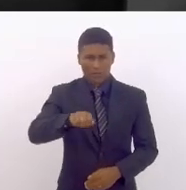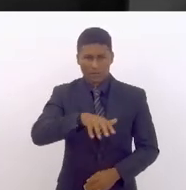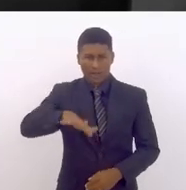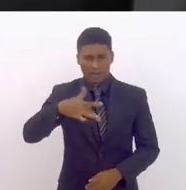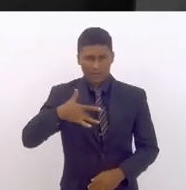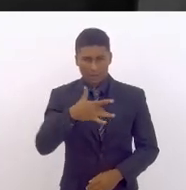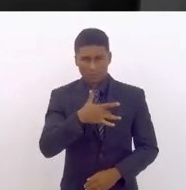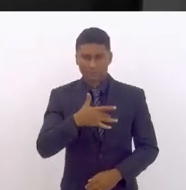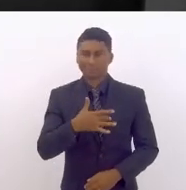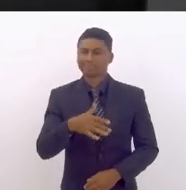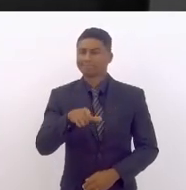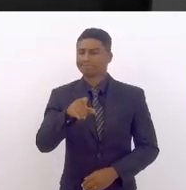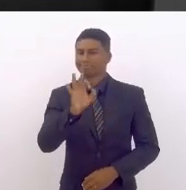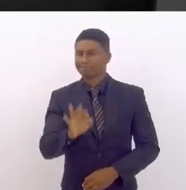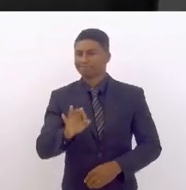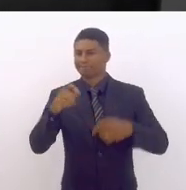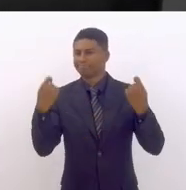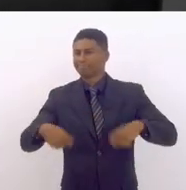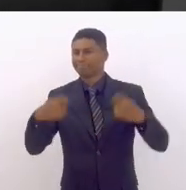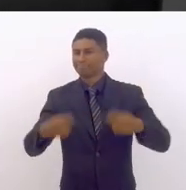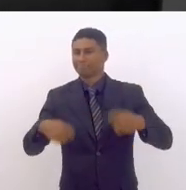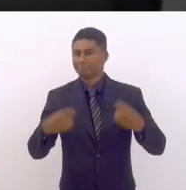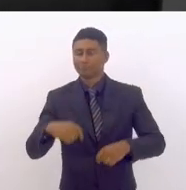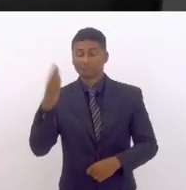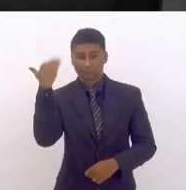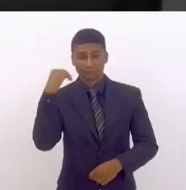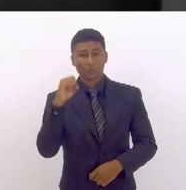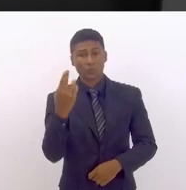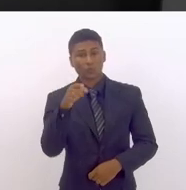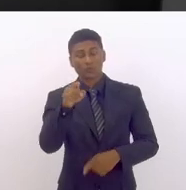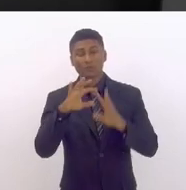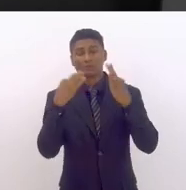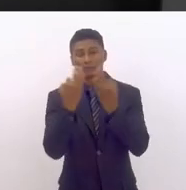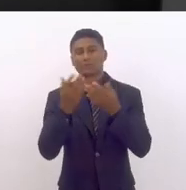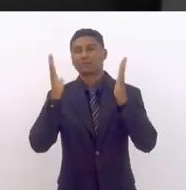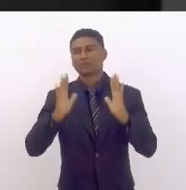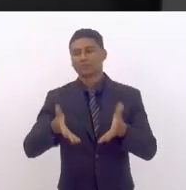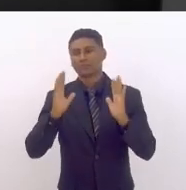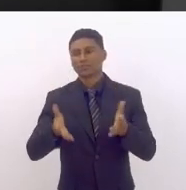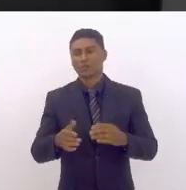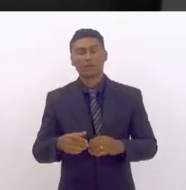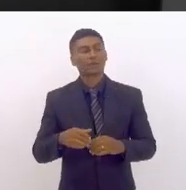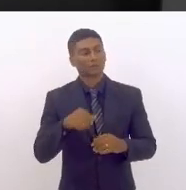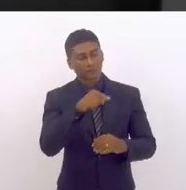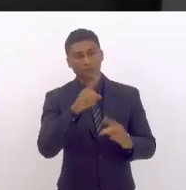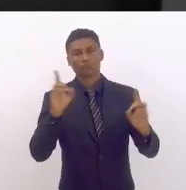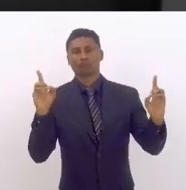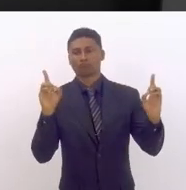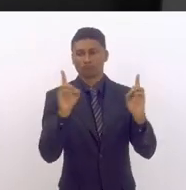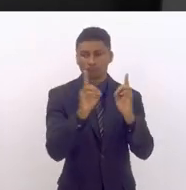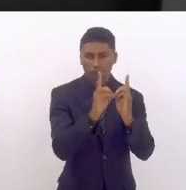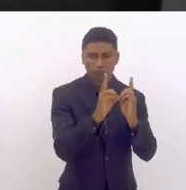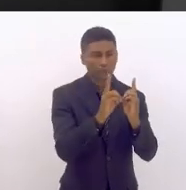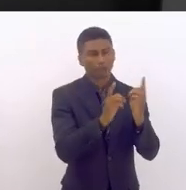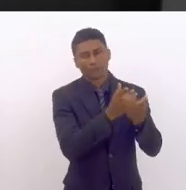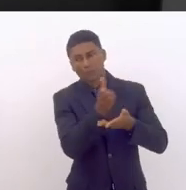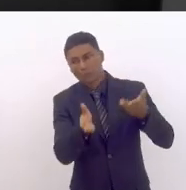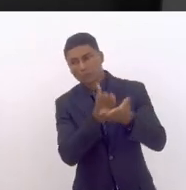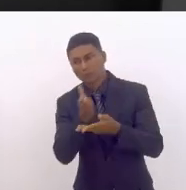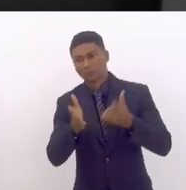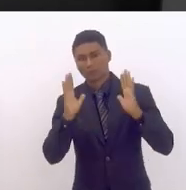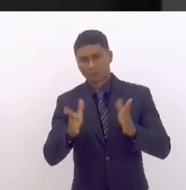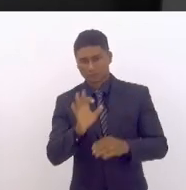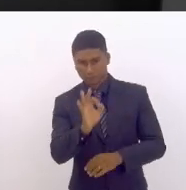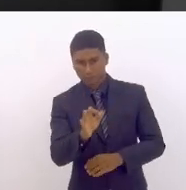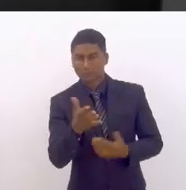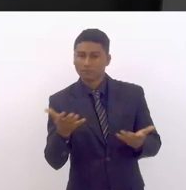algum momento, seja para si mesmo ou para os seus familiares, já tiver aí o carinho desses profissionais da área da saúde.